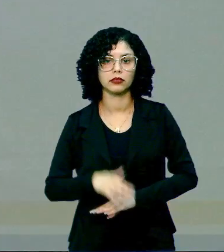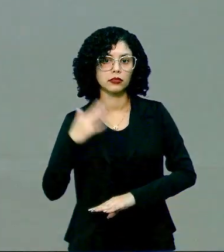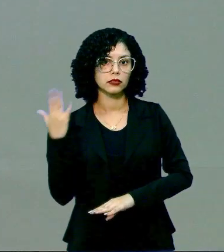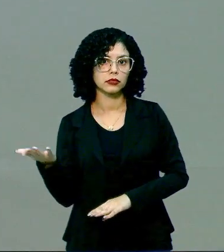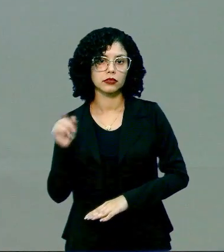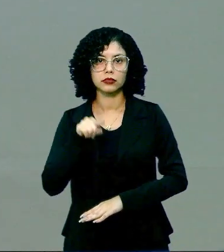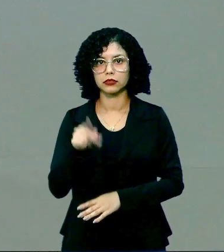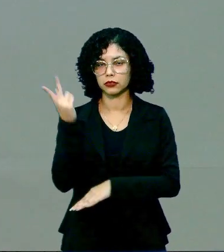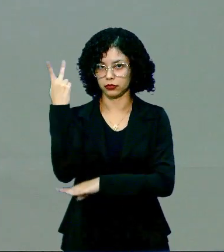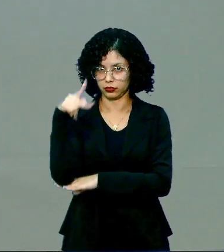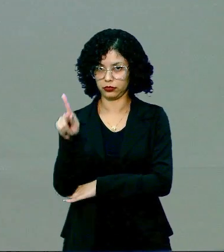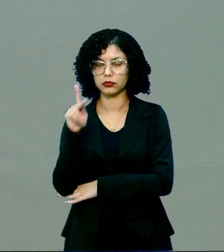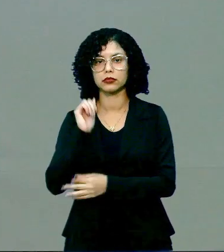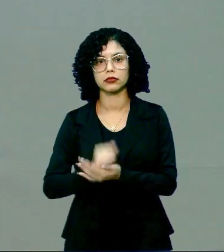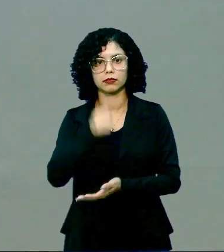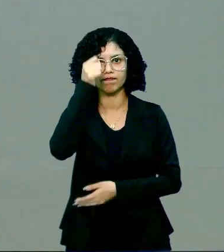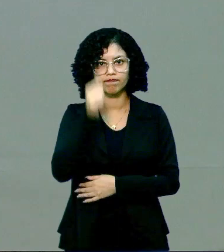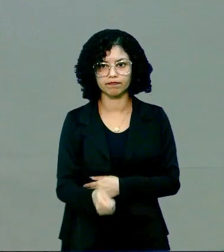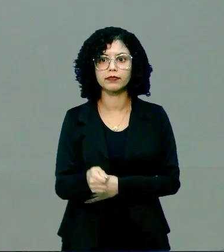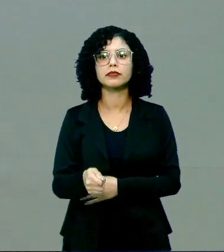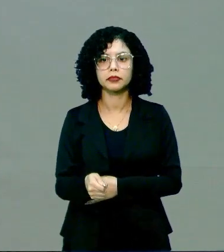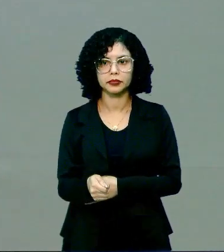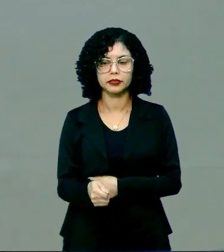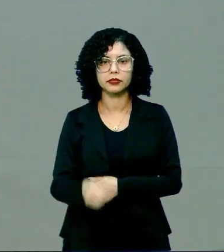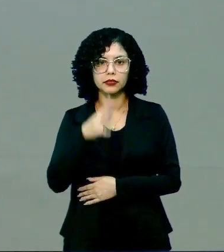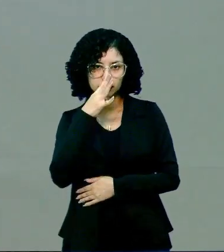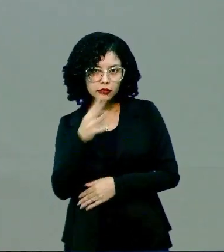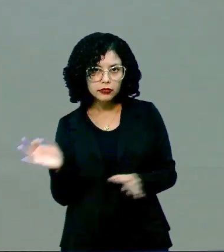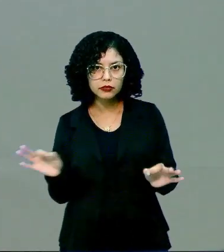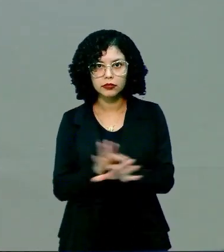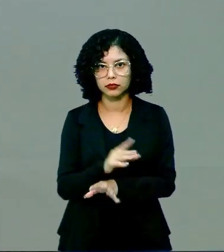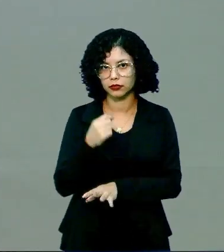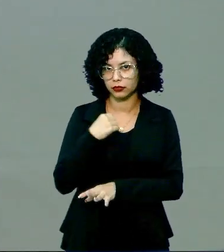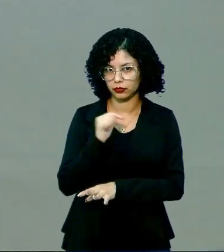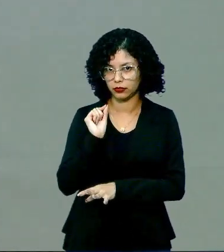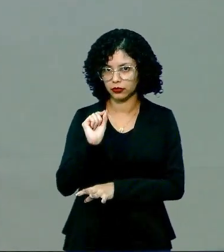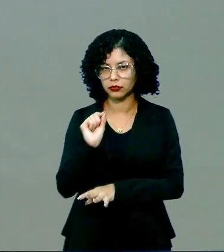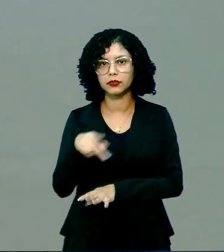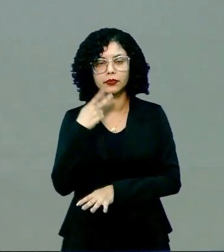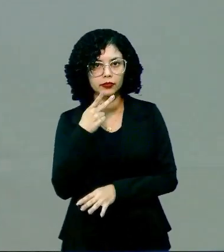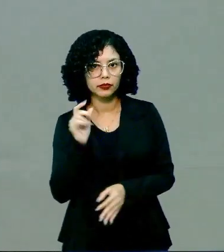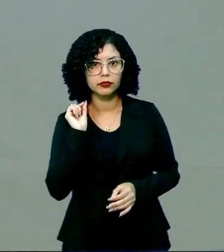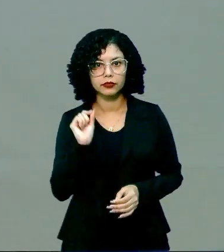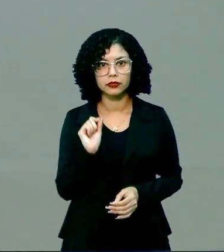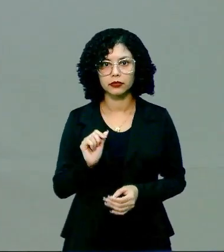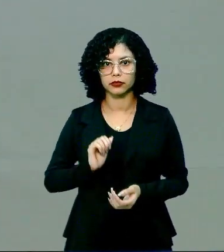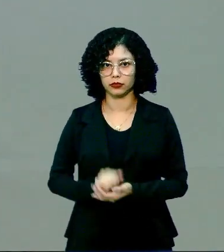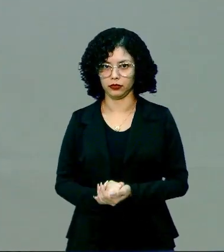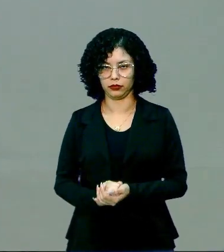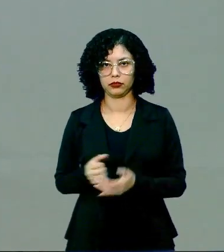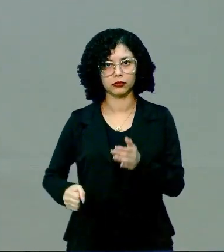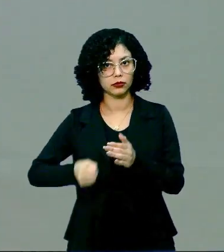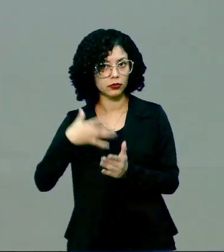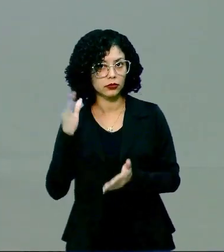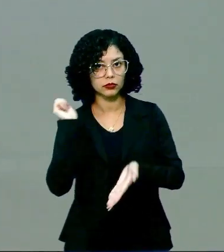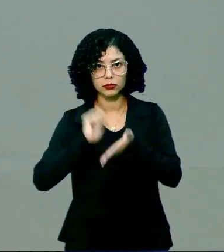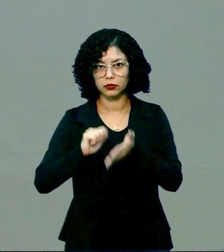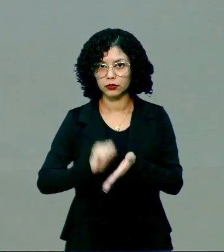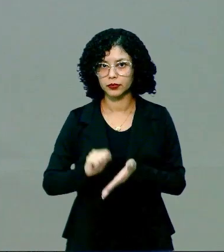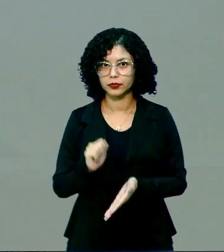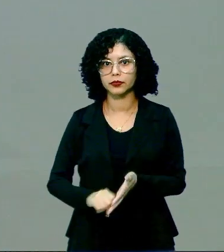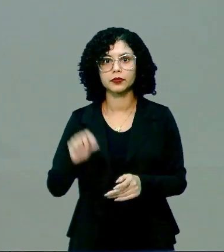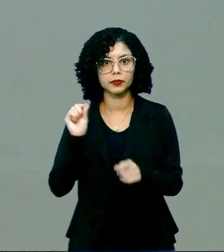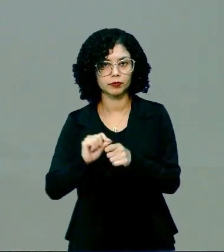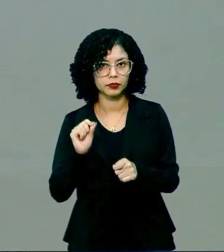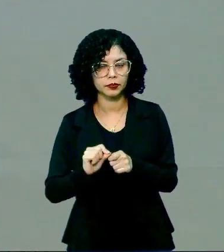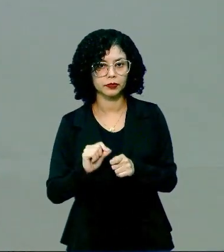1984. Então, nesse período de ditadura militar, é interessante até que a gente faça uma fala, é que muitos